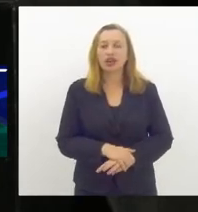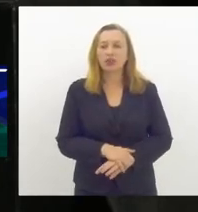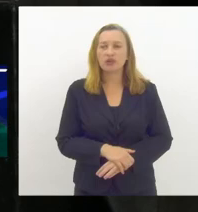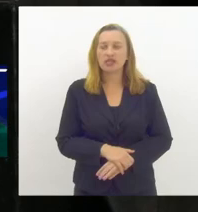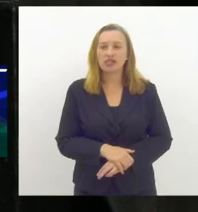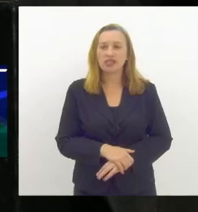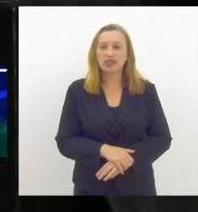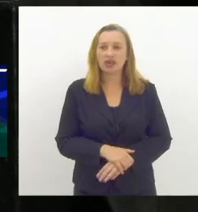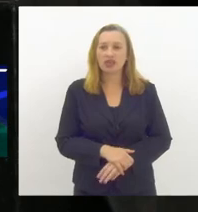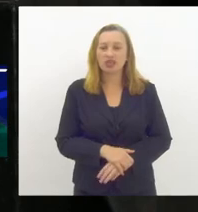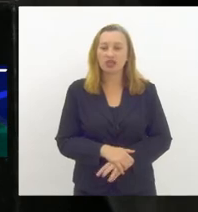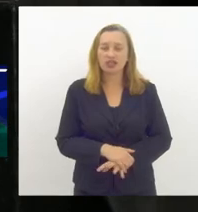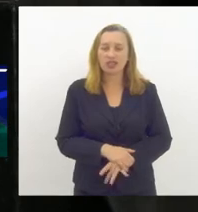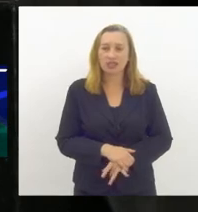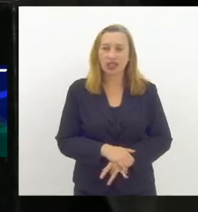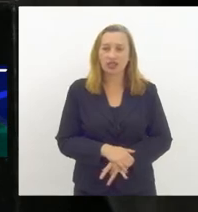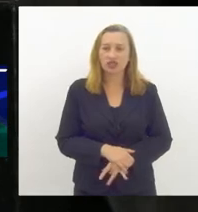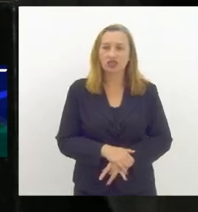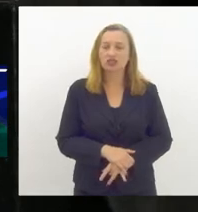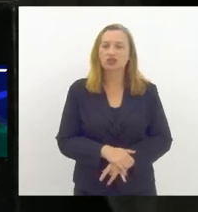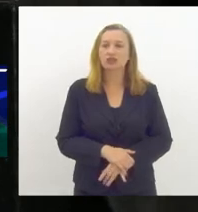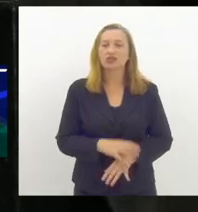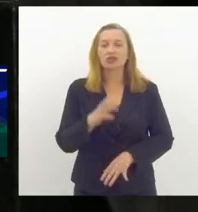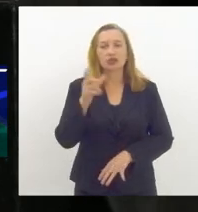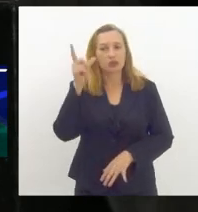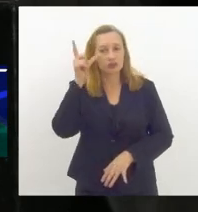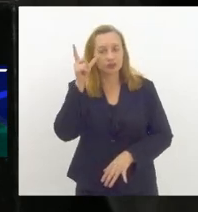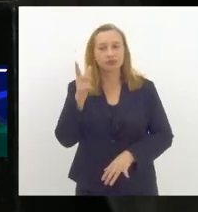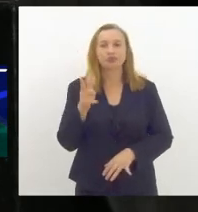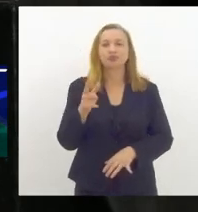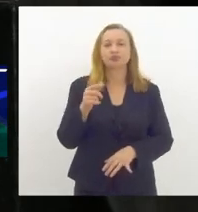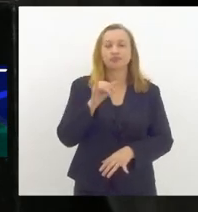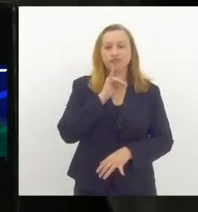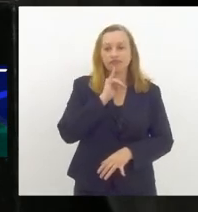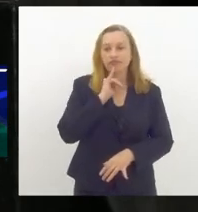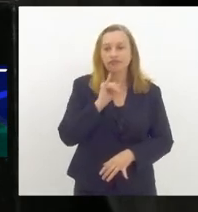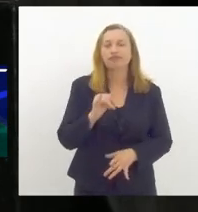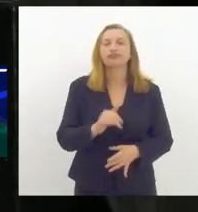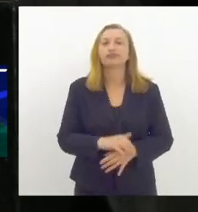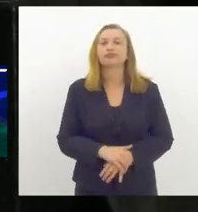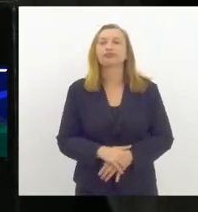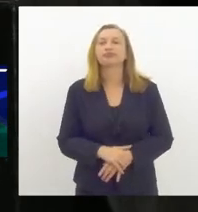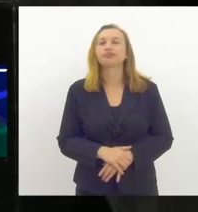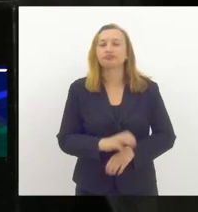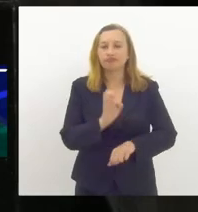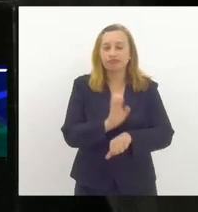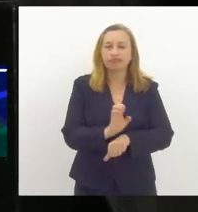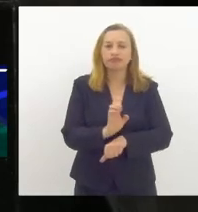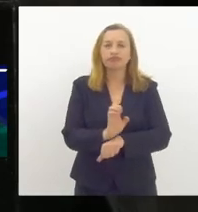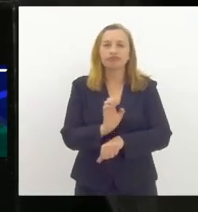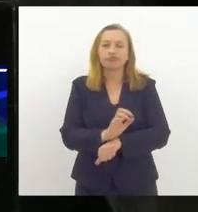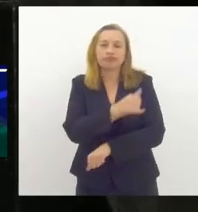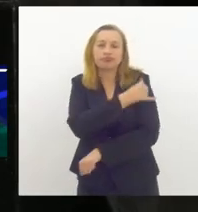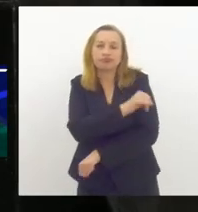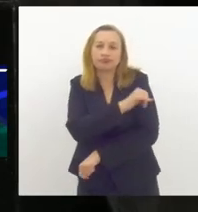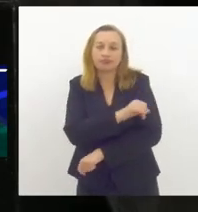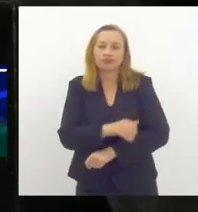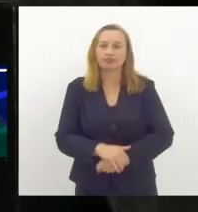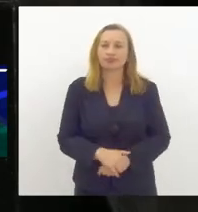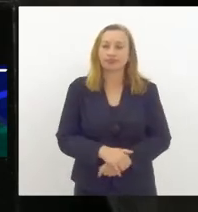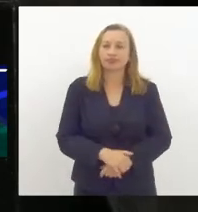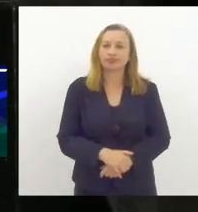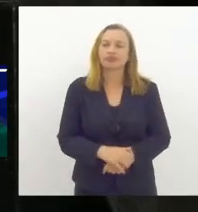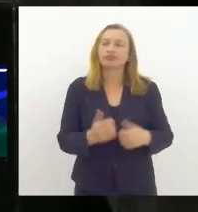sobre esse tema Losing é que infelizmente nos em um estado Como o Rio de Janeiro que